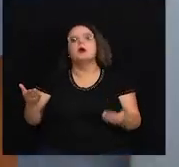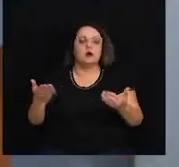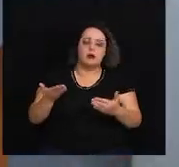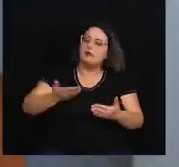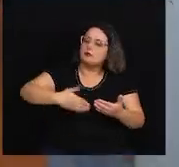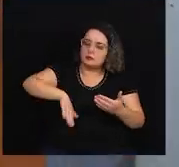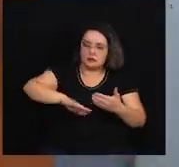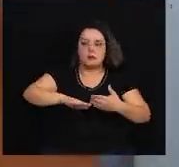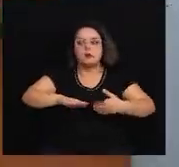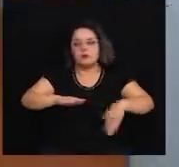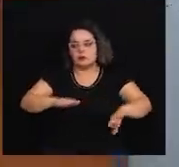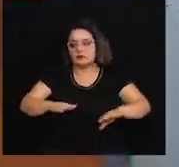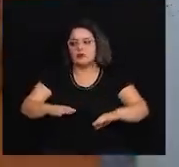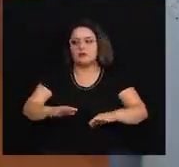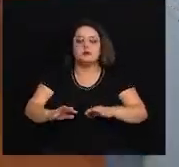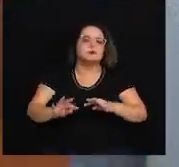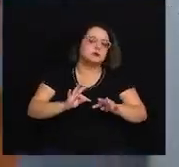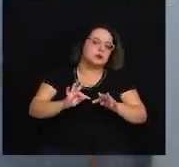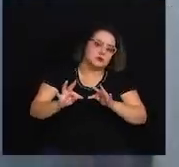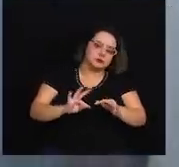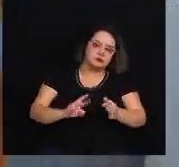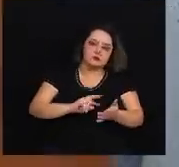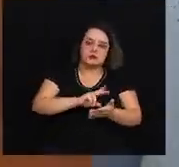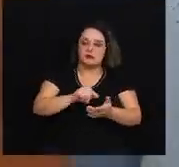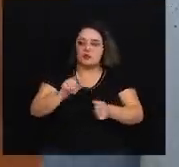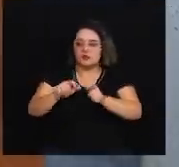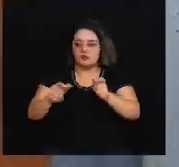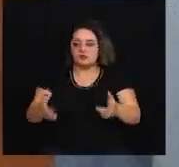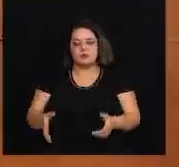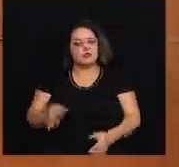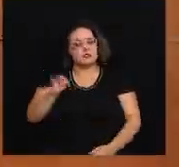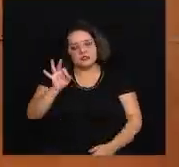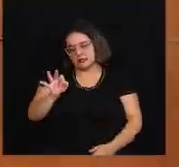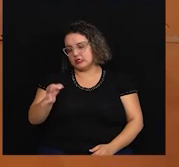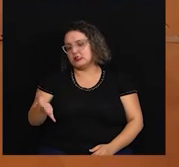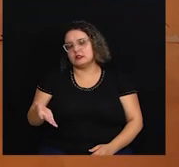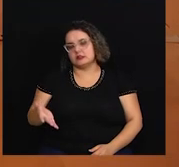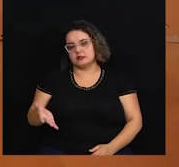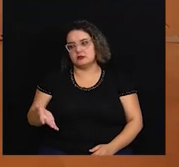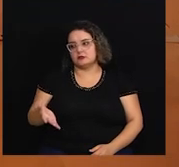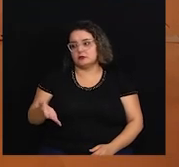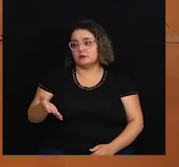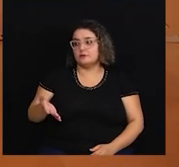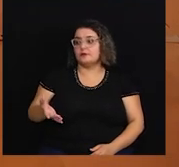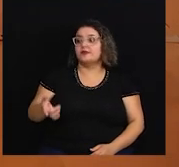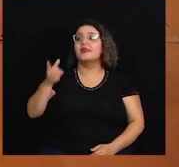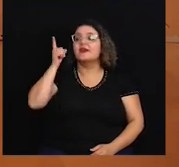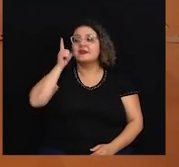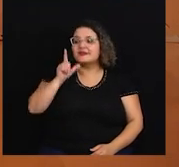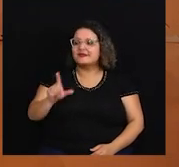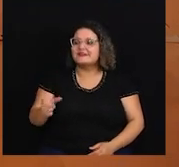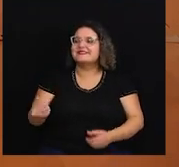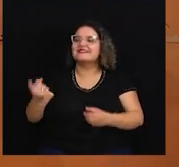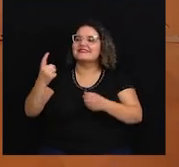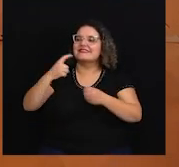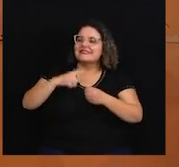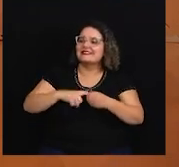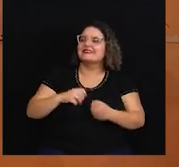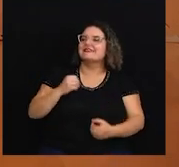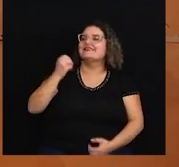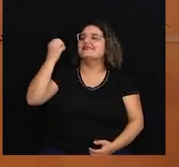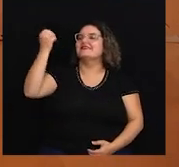que nós vamos como técnico muita gente sem sombra de dúvida aonde que você consiga essa retomada